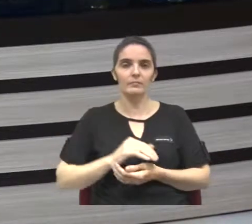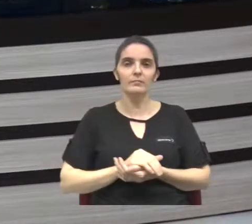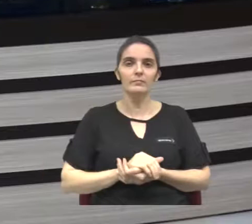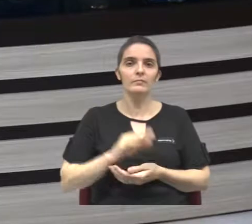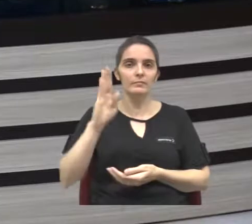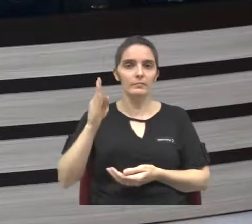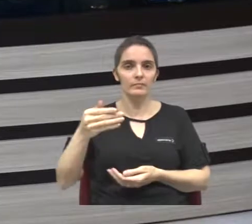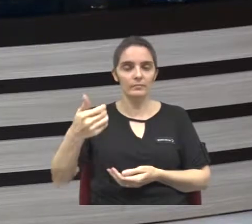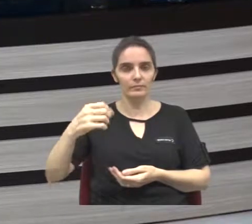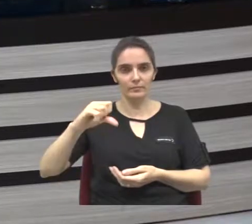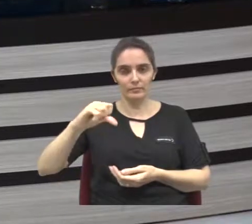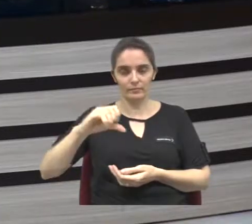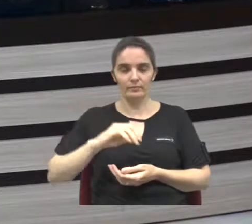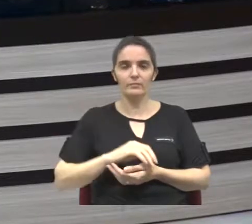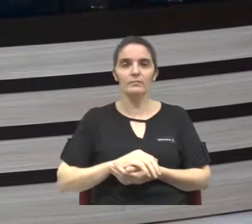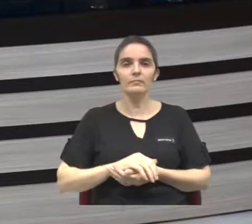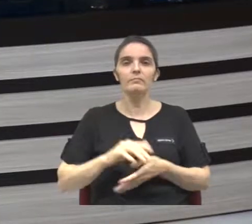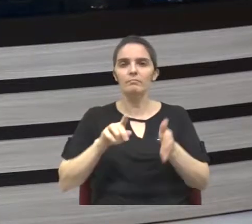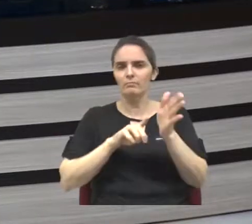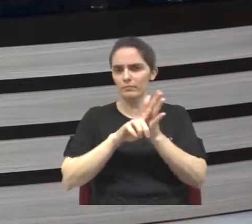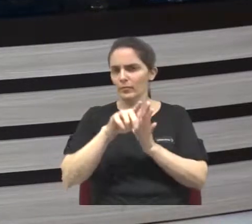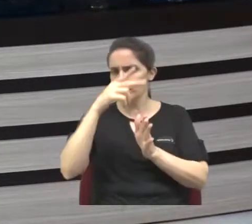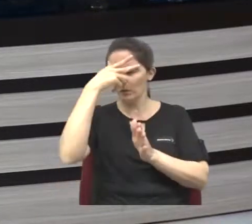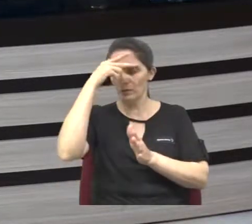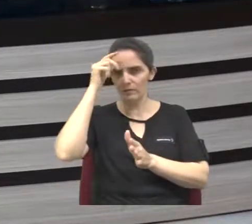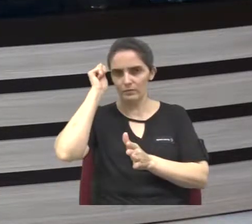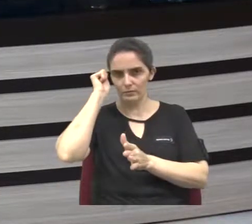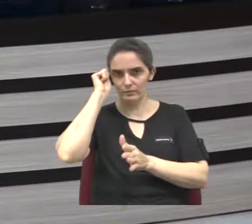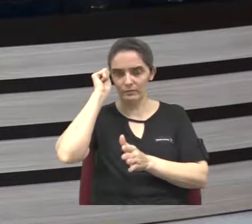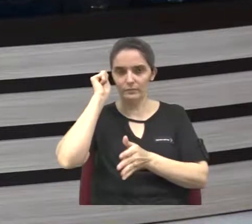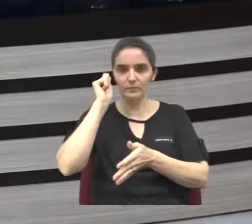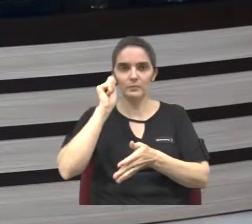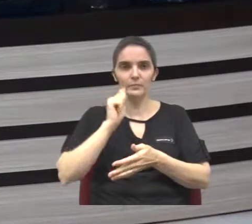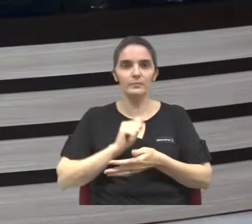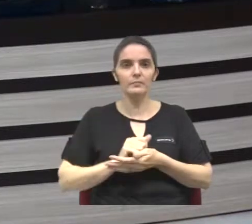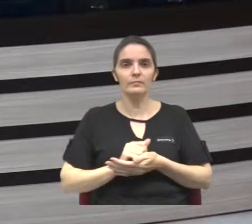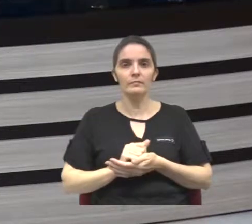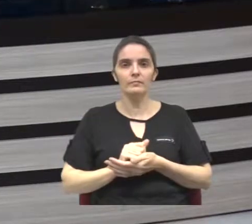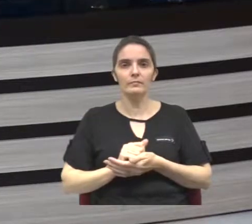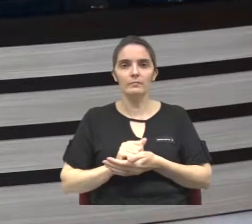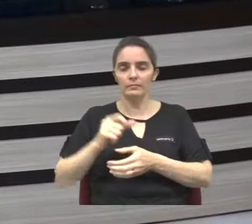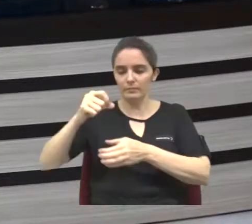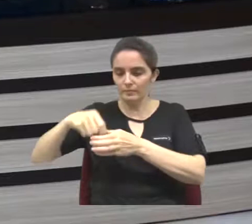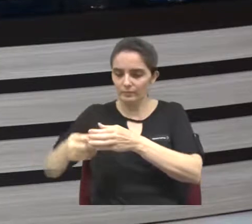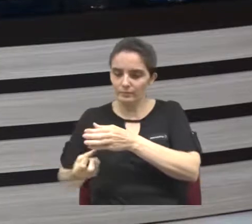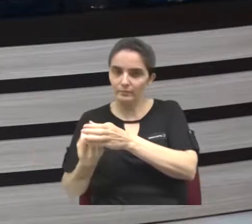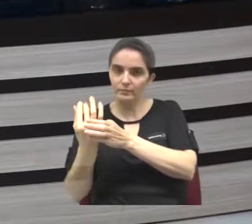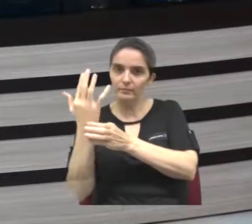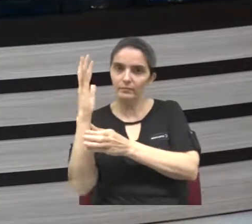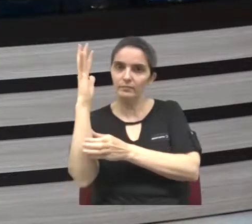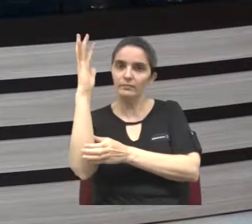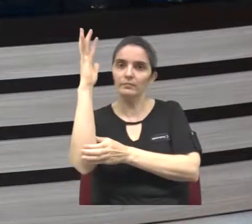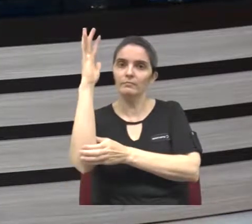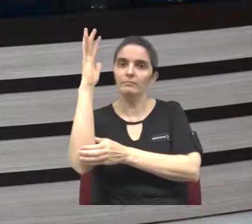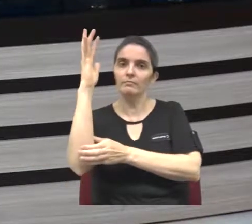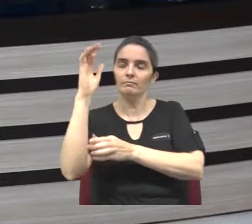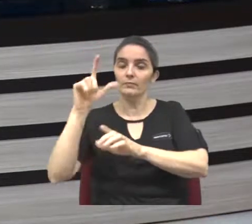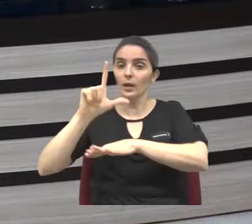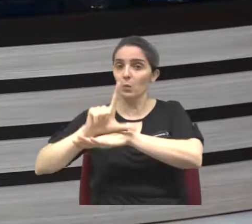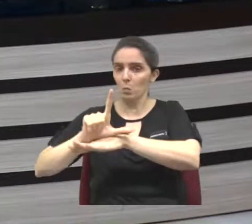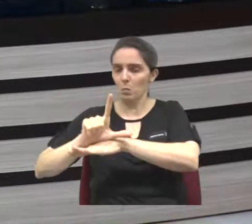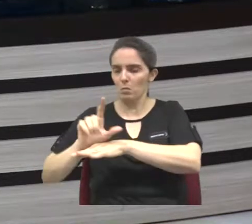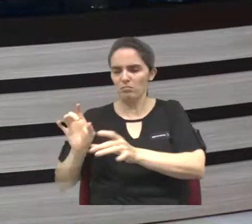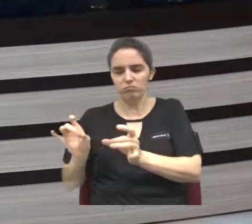requer informações ao Poder Executivo sobre o plantio de árvores em estabelecimentos comerciais. Autoria, vereador